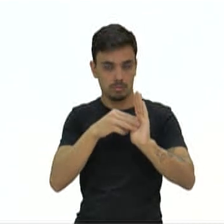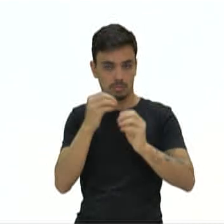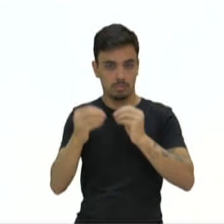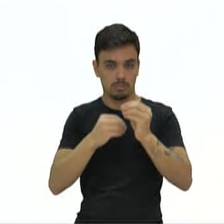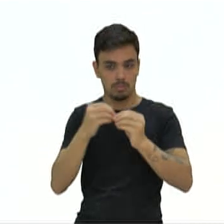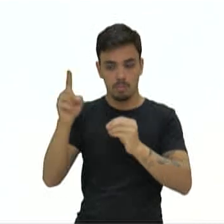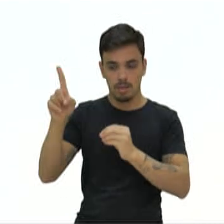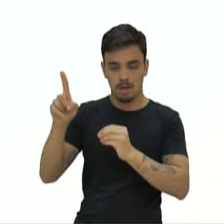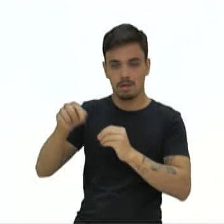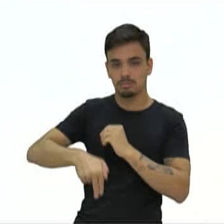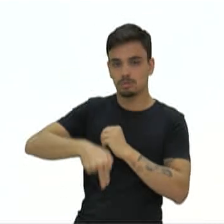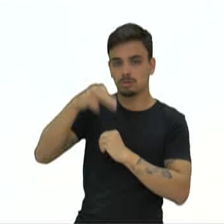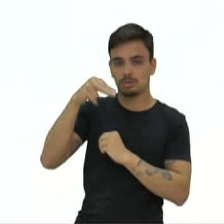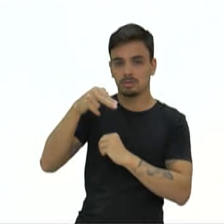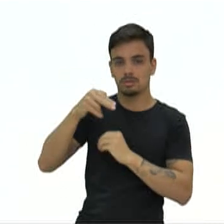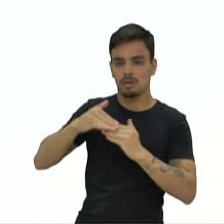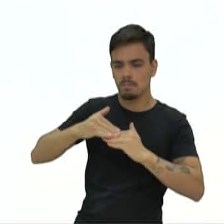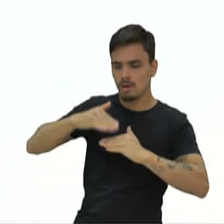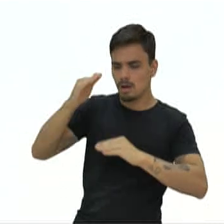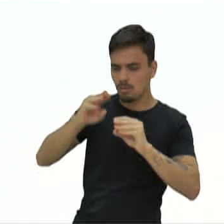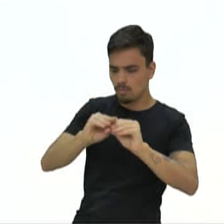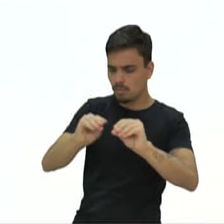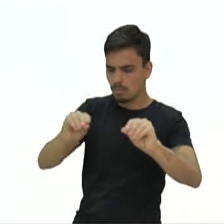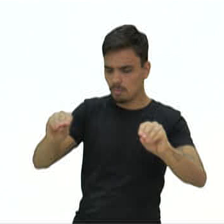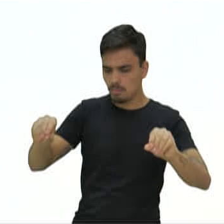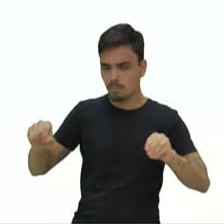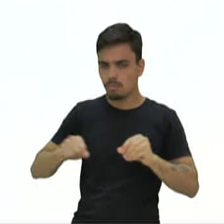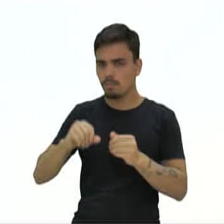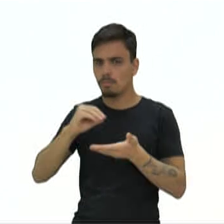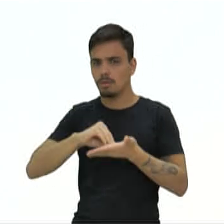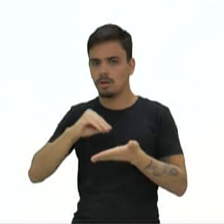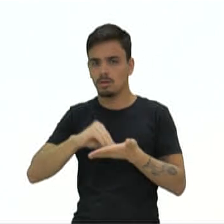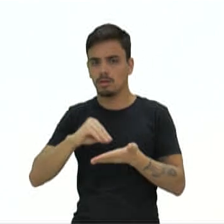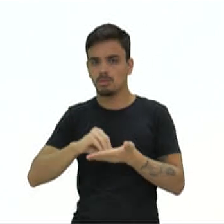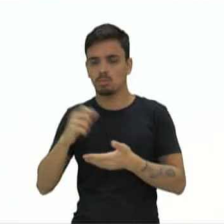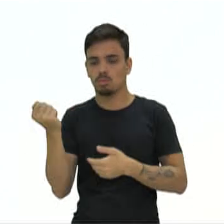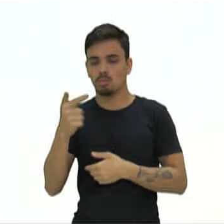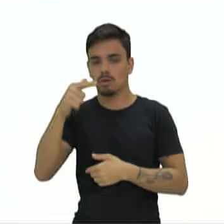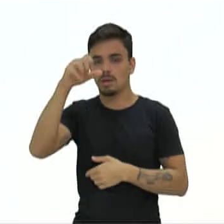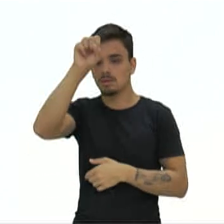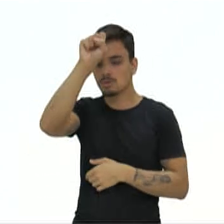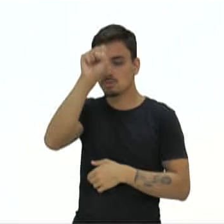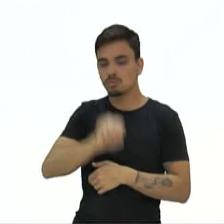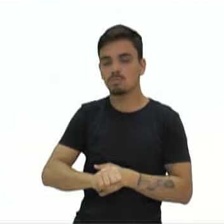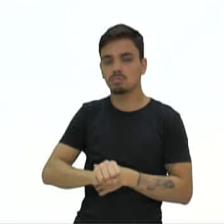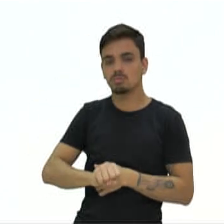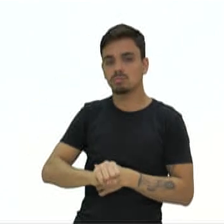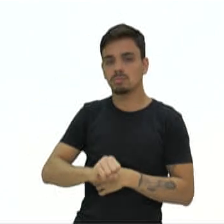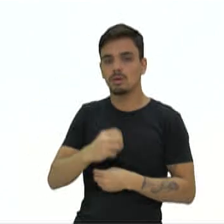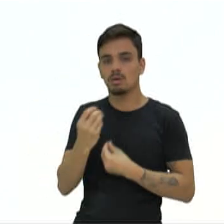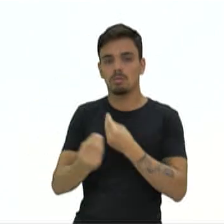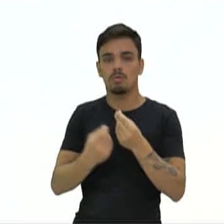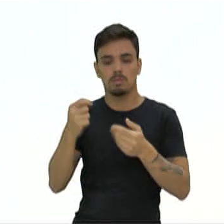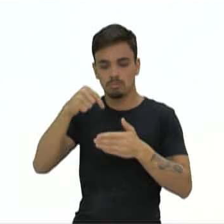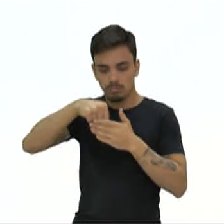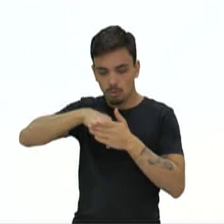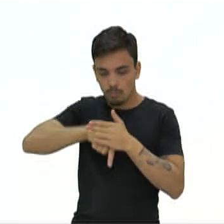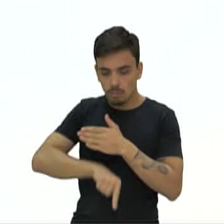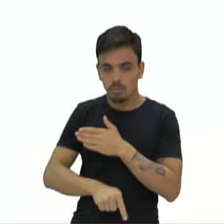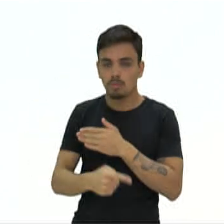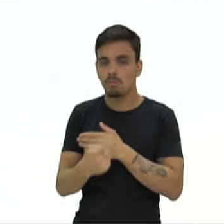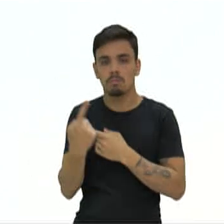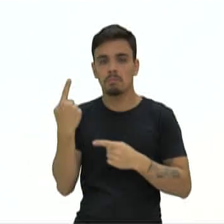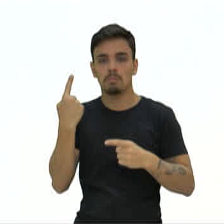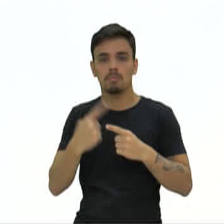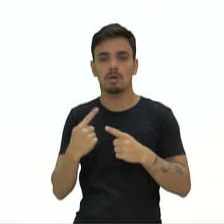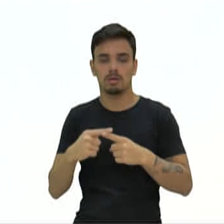maior, sejam mais rasos do que os solos do sul e do sudeste. Como assim mais rasos? Tenham menos profundidade. Por